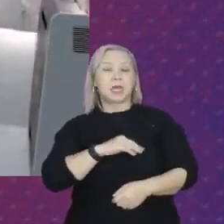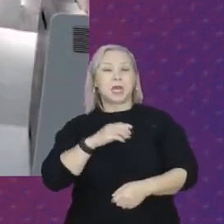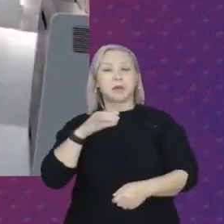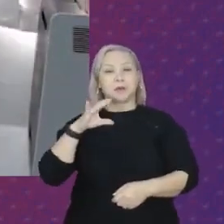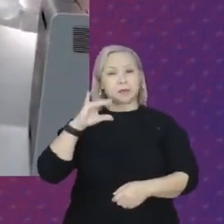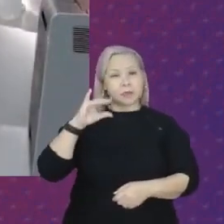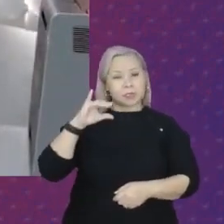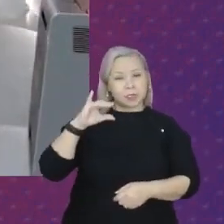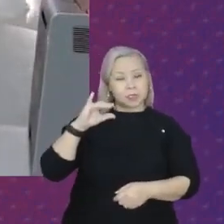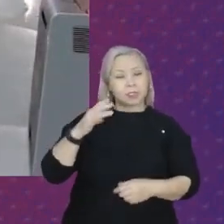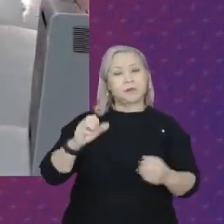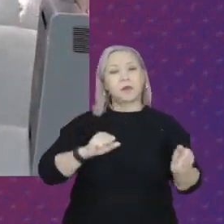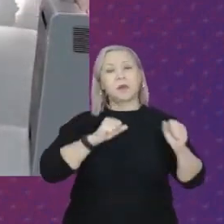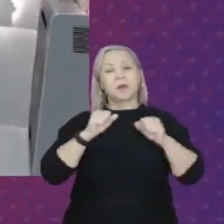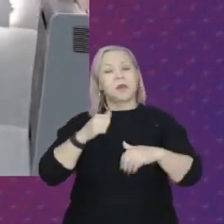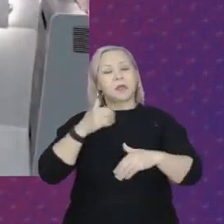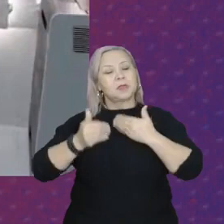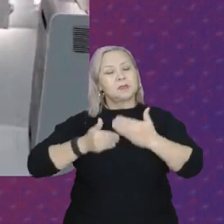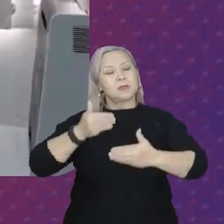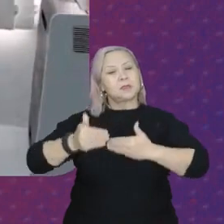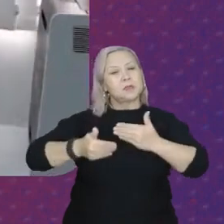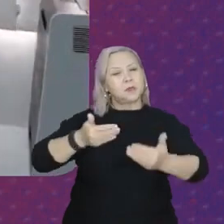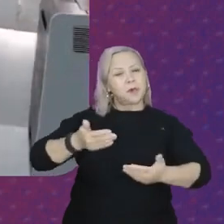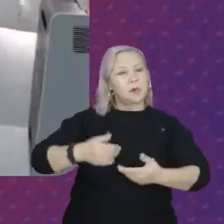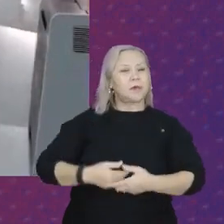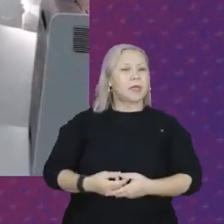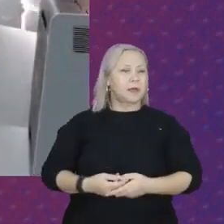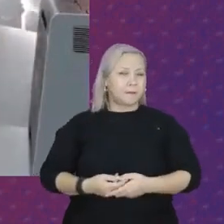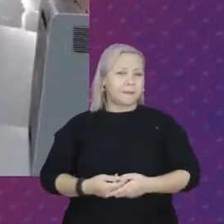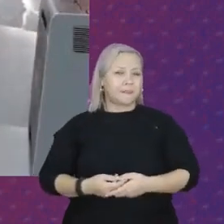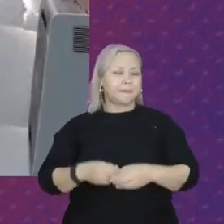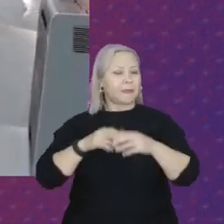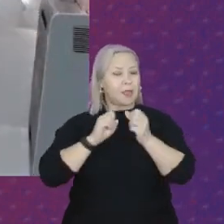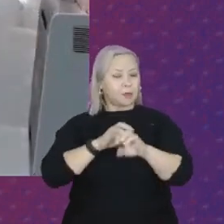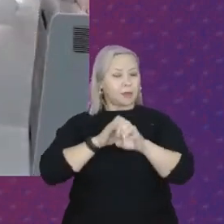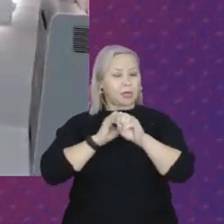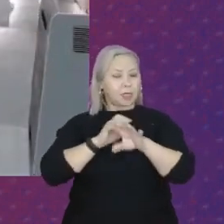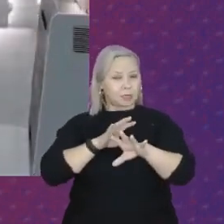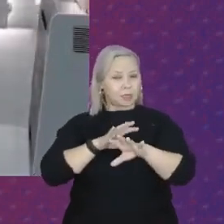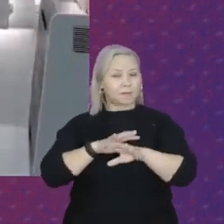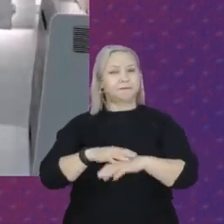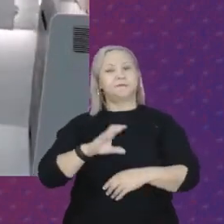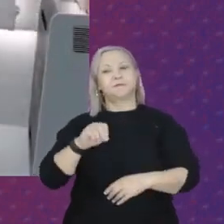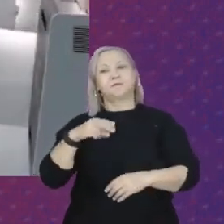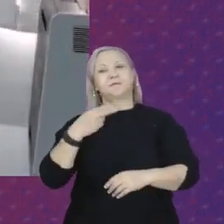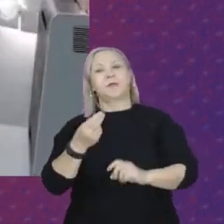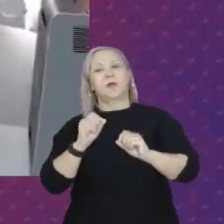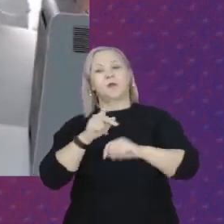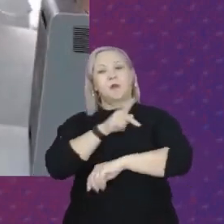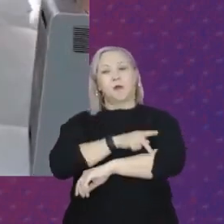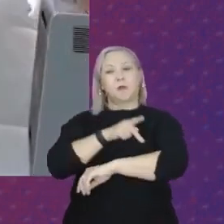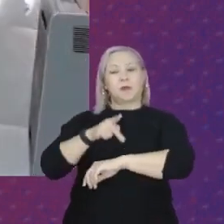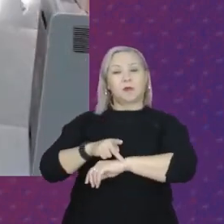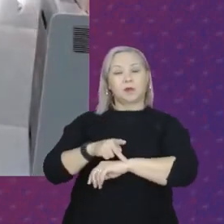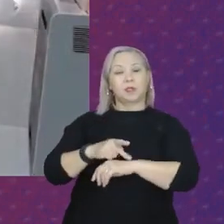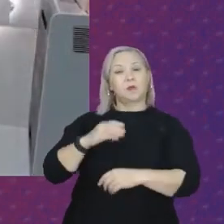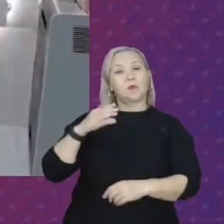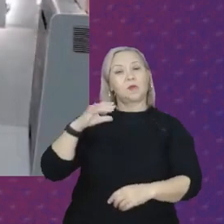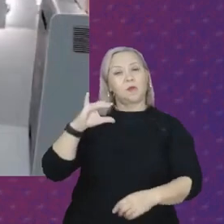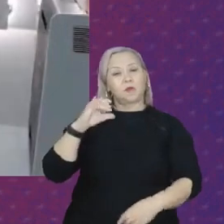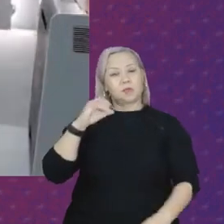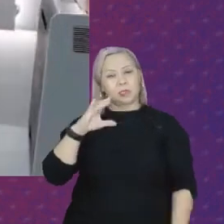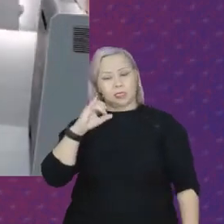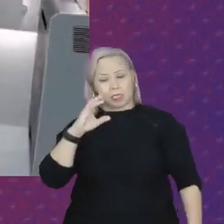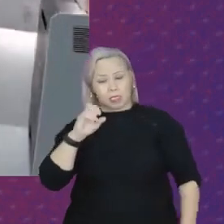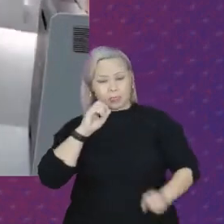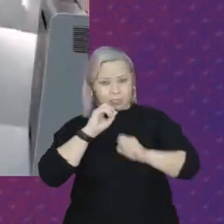técnico-científica, podemos desenvolver, né, a educação, né, ou a própria pedagogia como uma ciência da